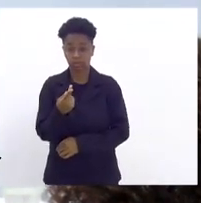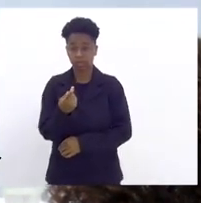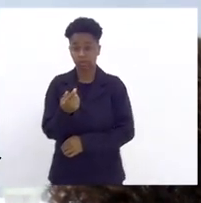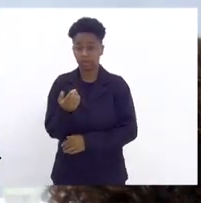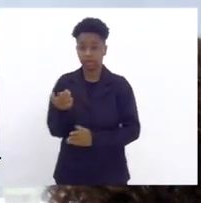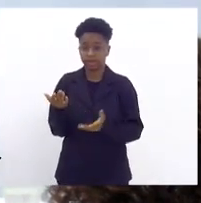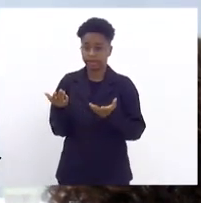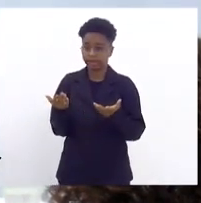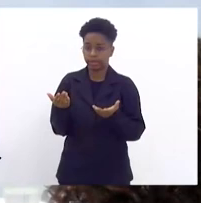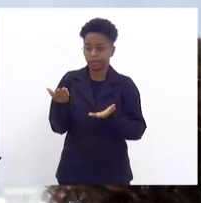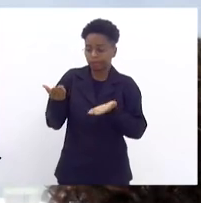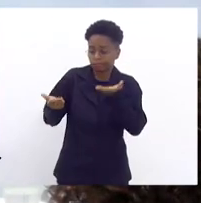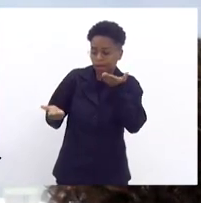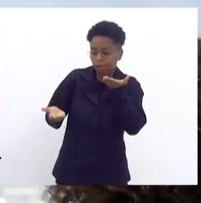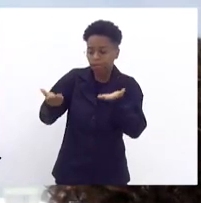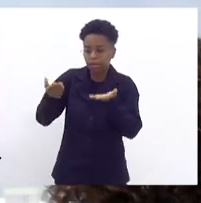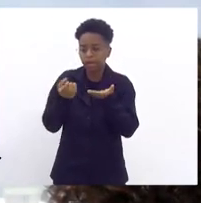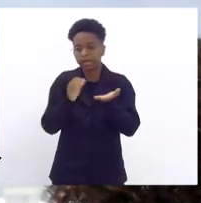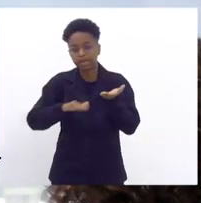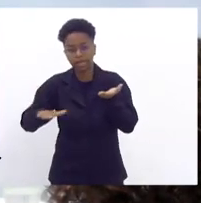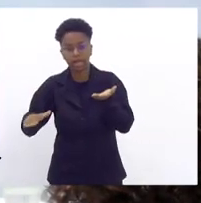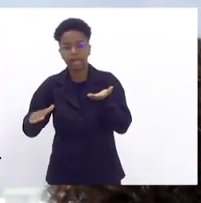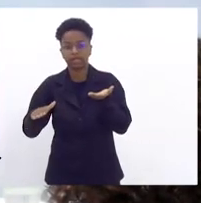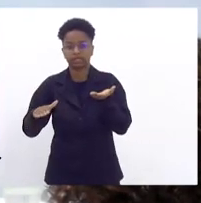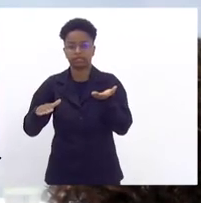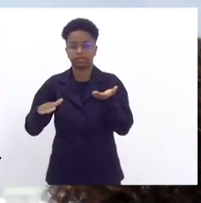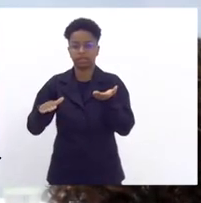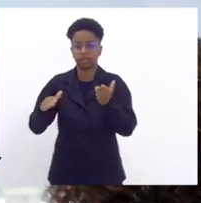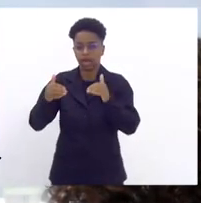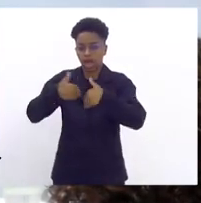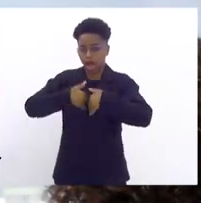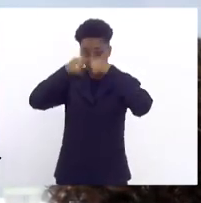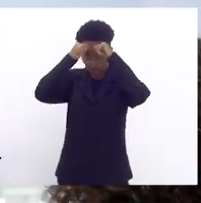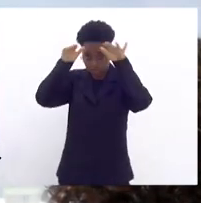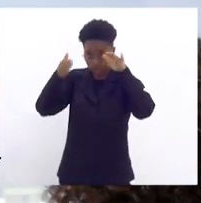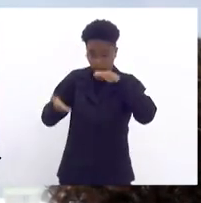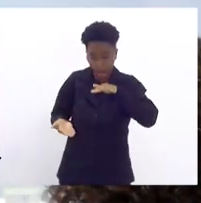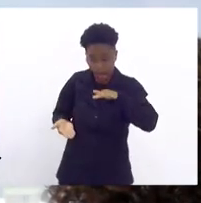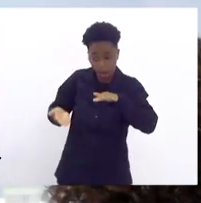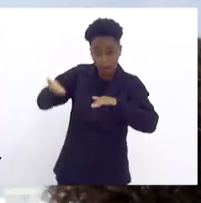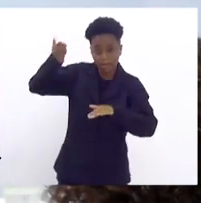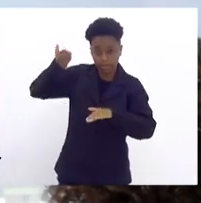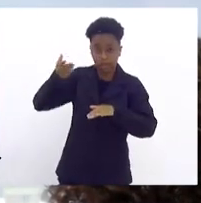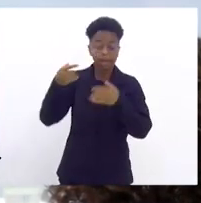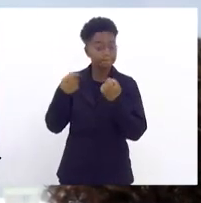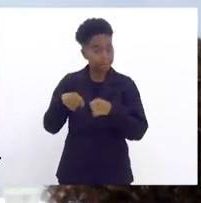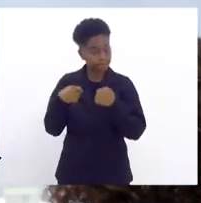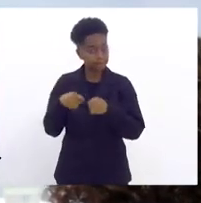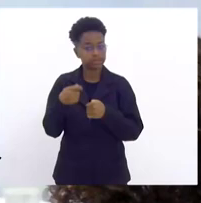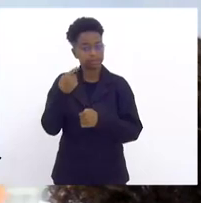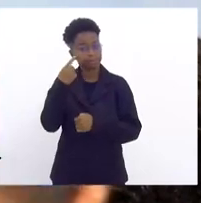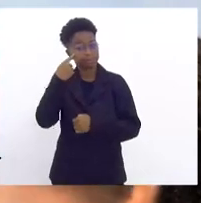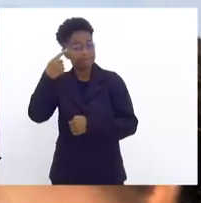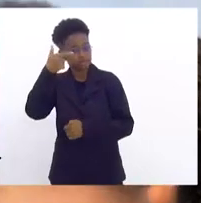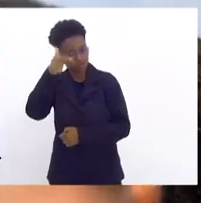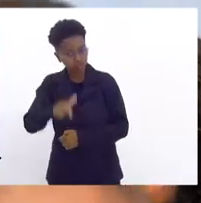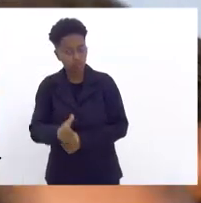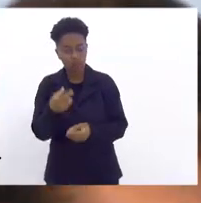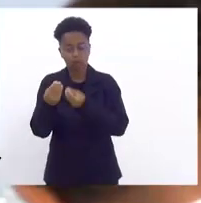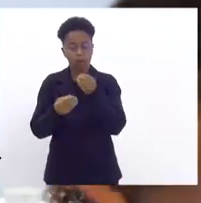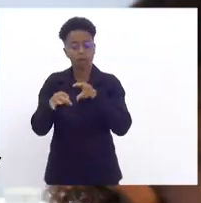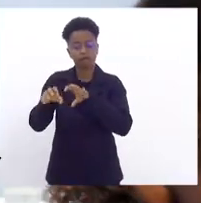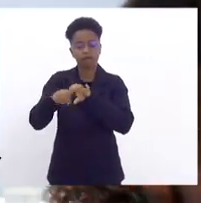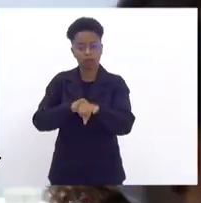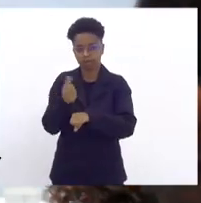o tanto de crianças com diagnóstico está aumentando é necessário que a gente comece a repensar na formação